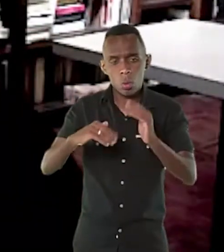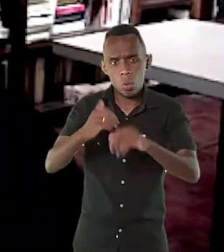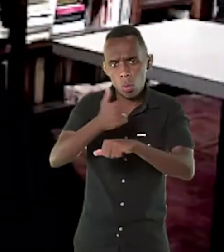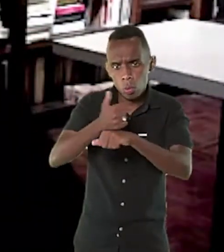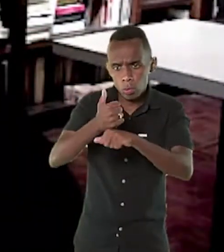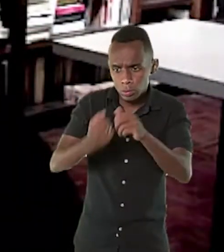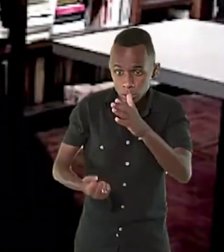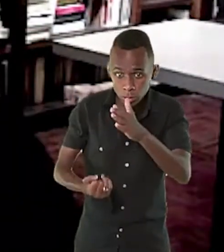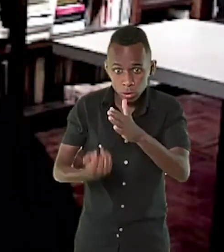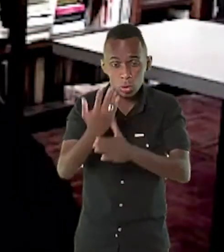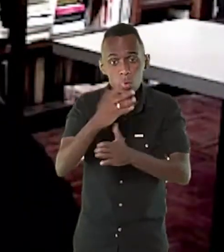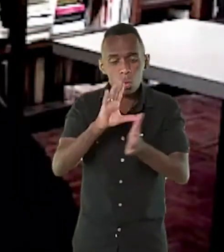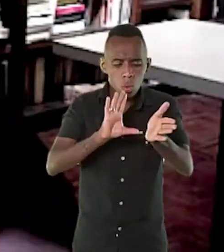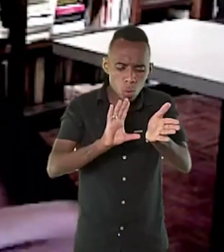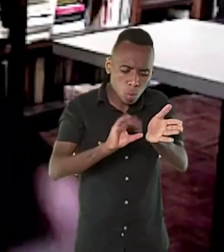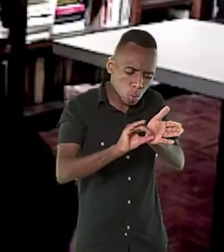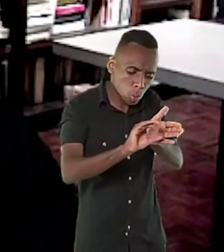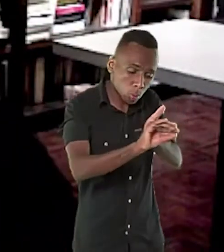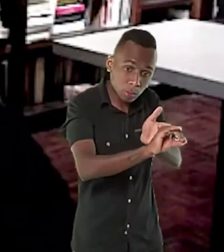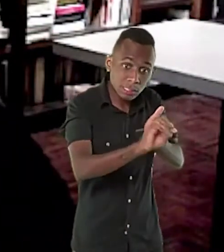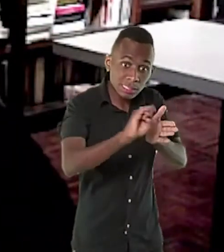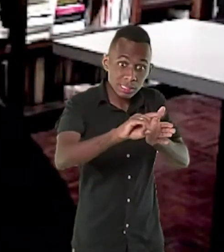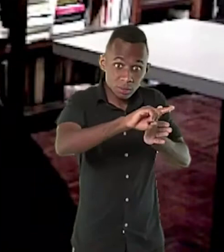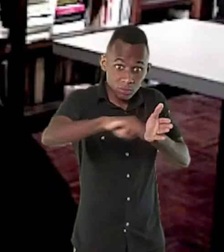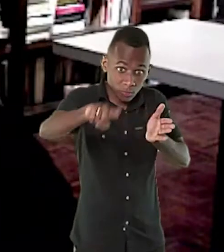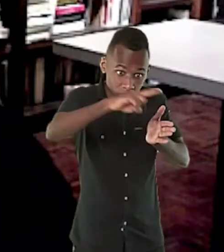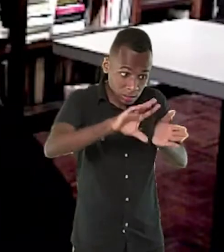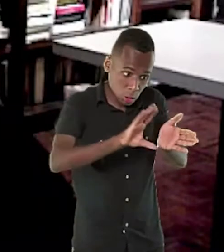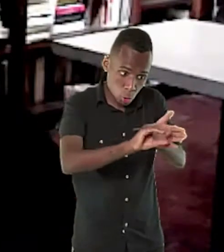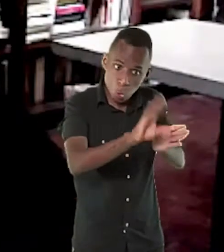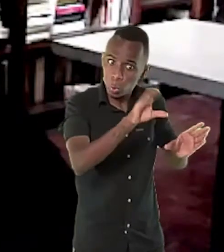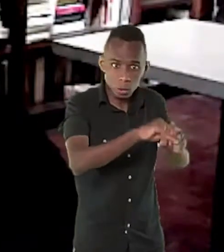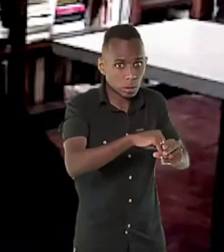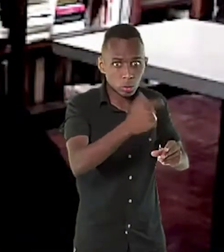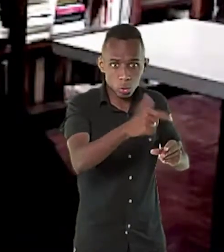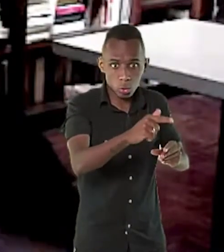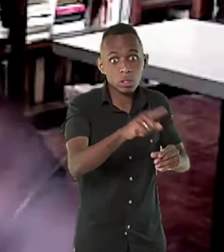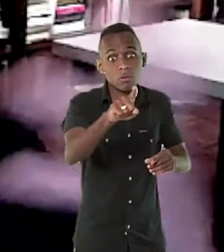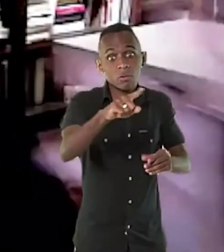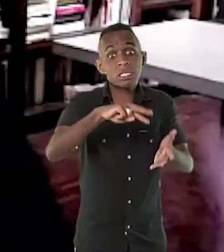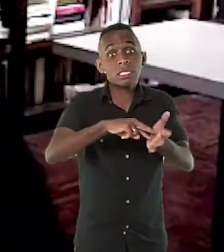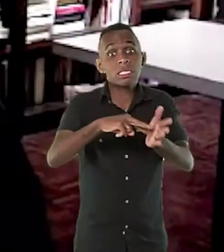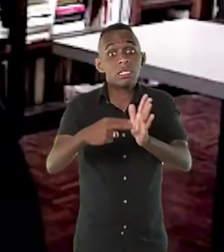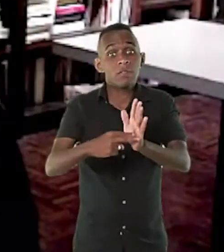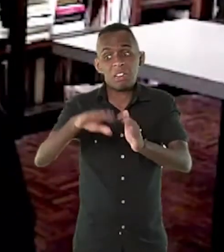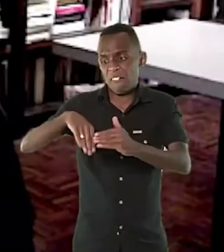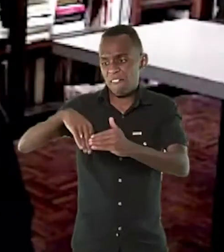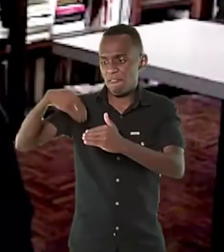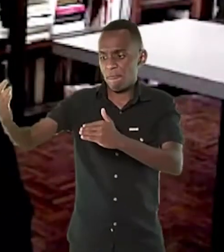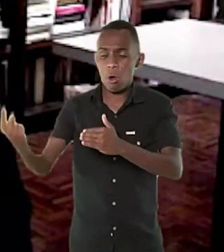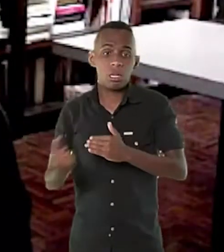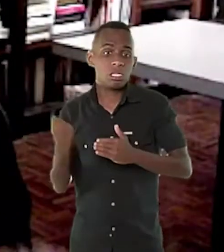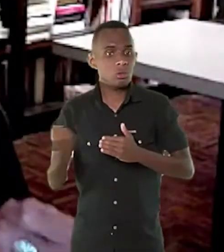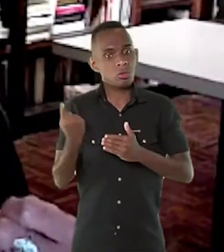Google, quem não estiver no Google não existirá, ela se tornou muito